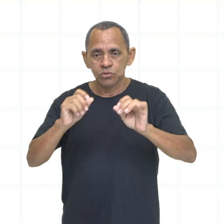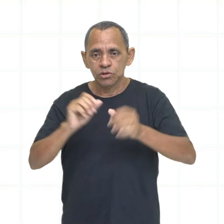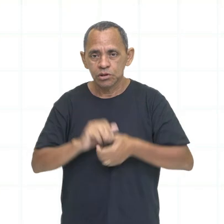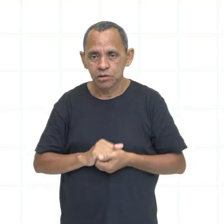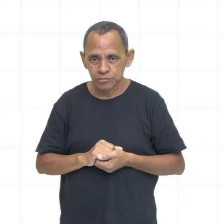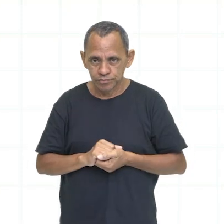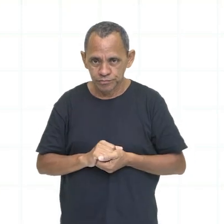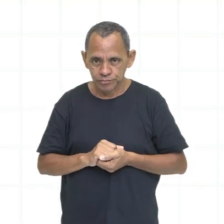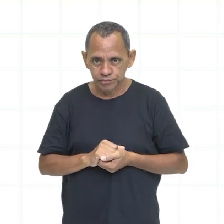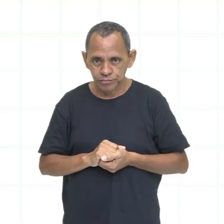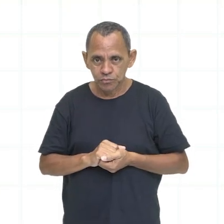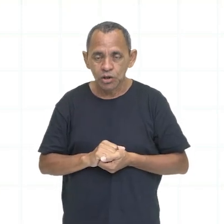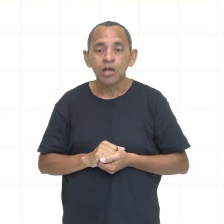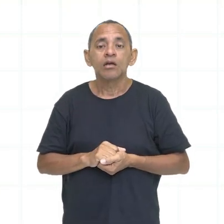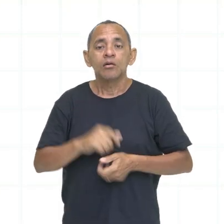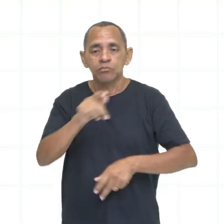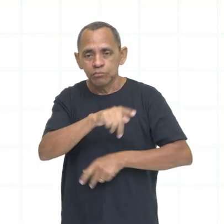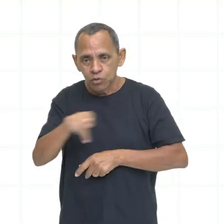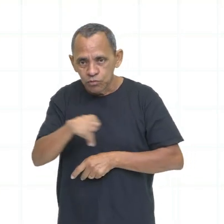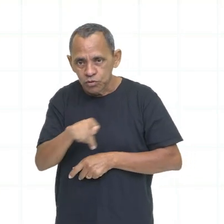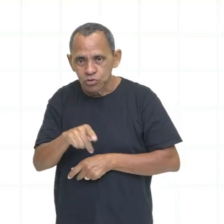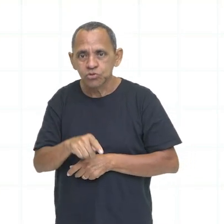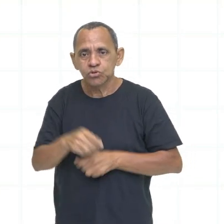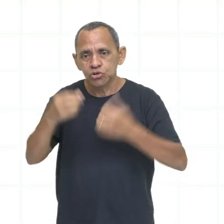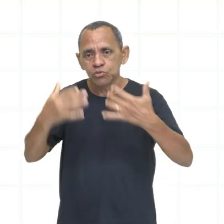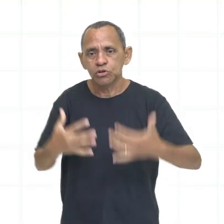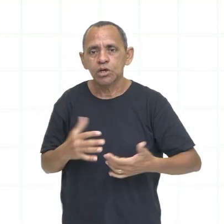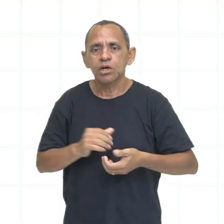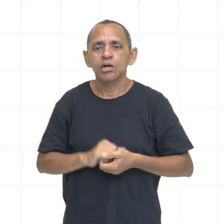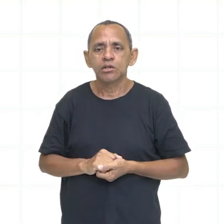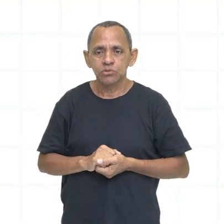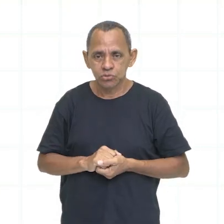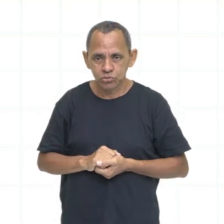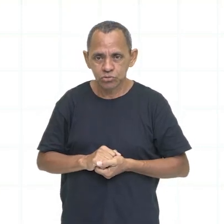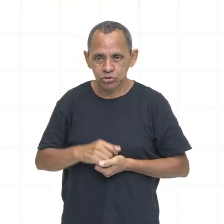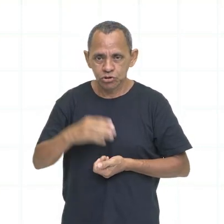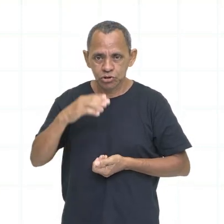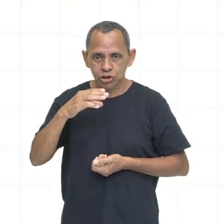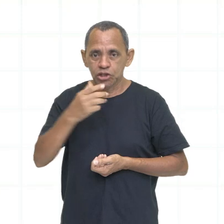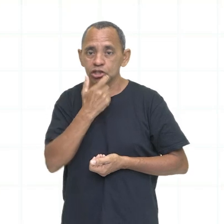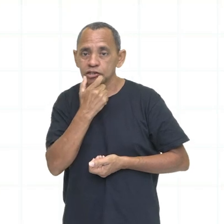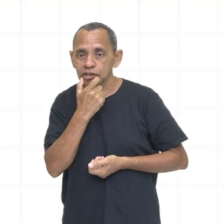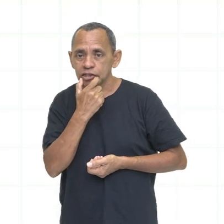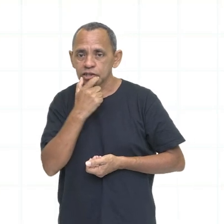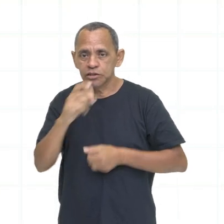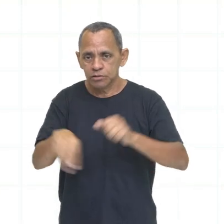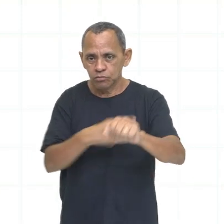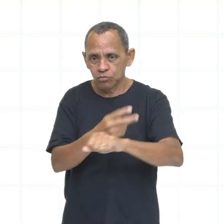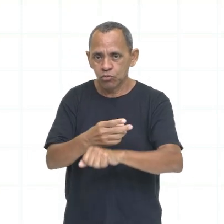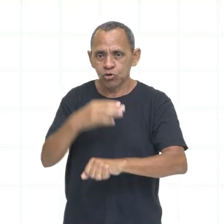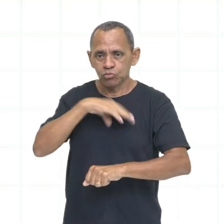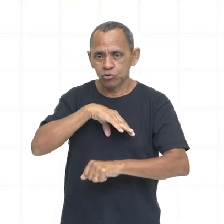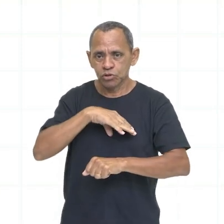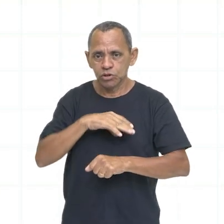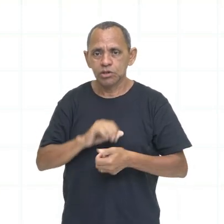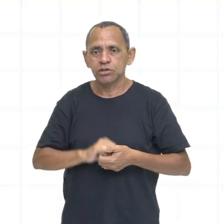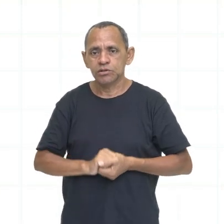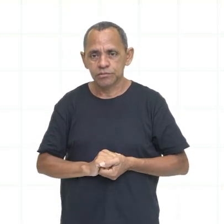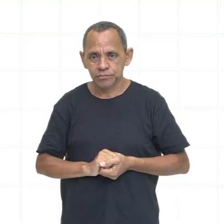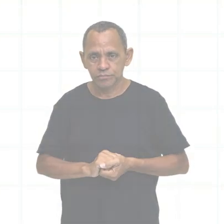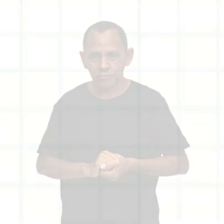influences. Então nós temos aqui exposed, né? Exposto, diverse, diverso, cultural, cultural,